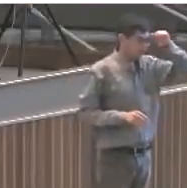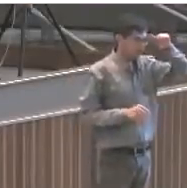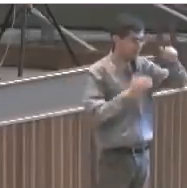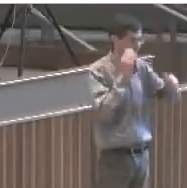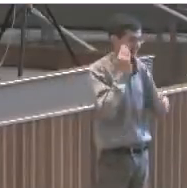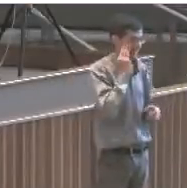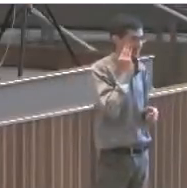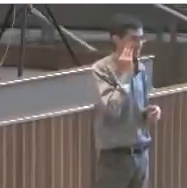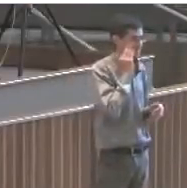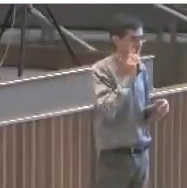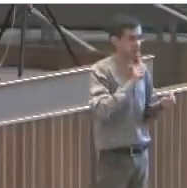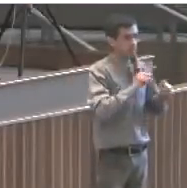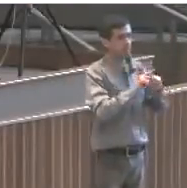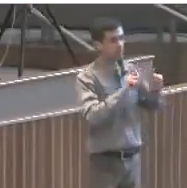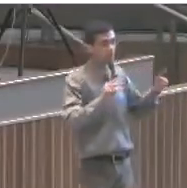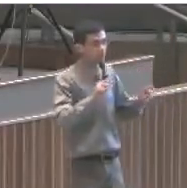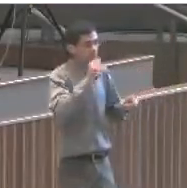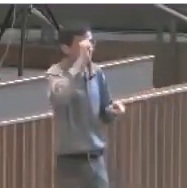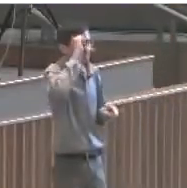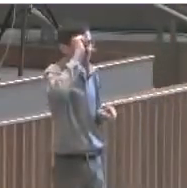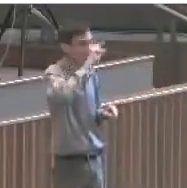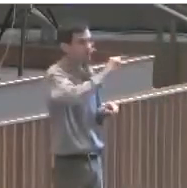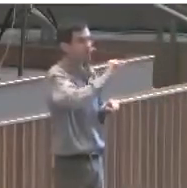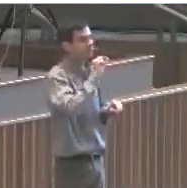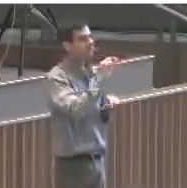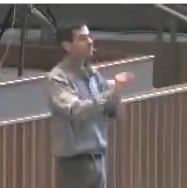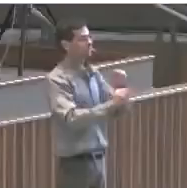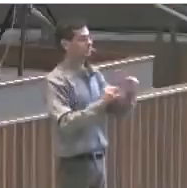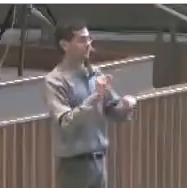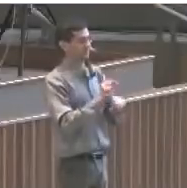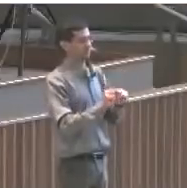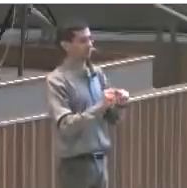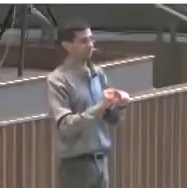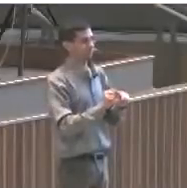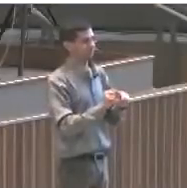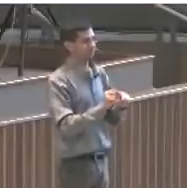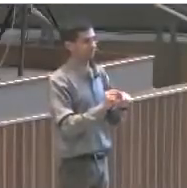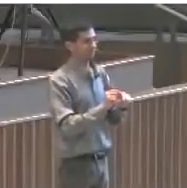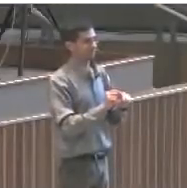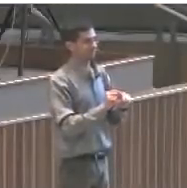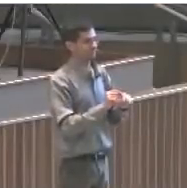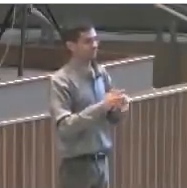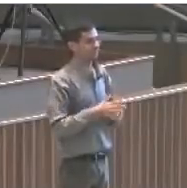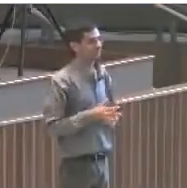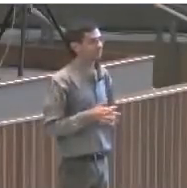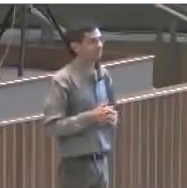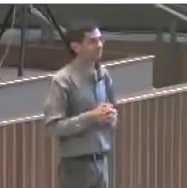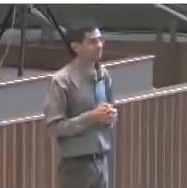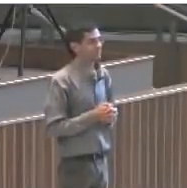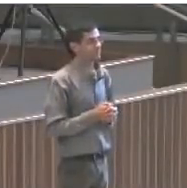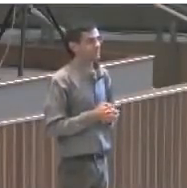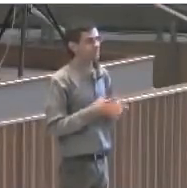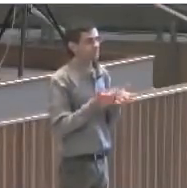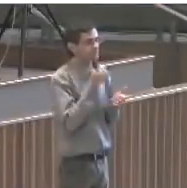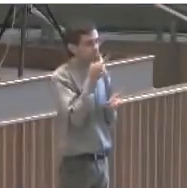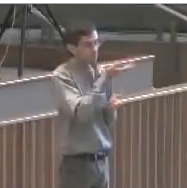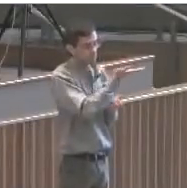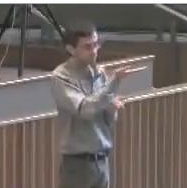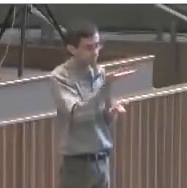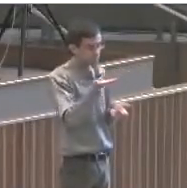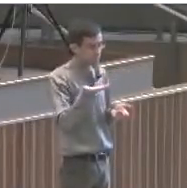ponto de vista do demônio ponto de vista de satanás posso te dizer uma coisa